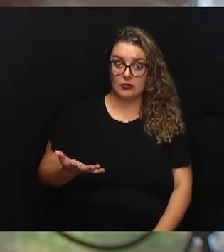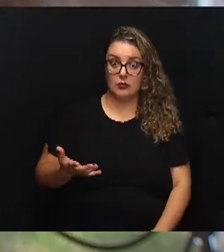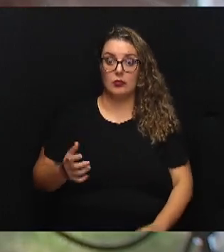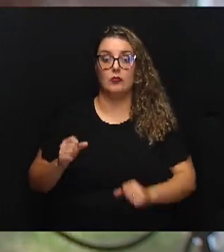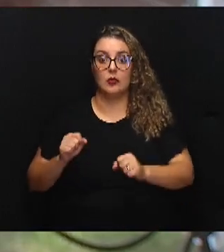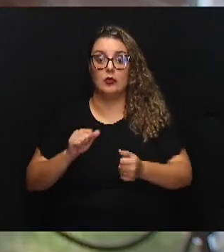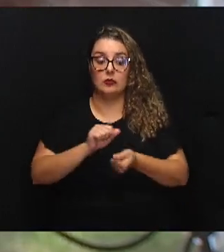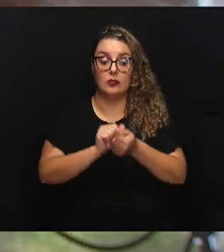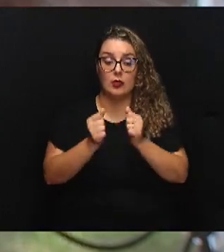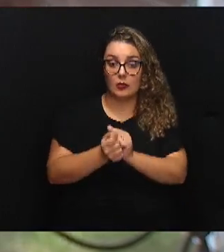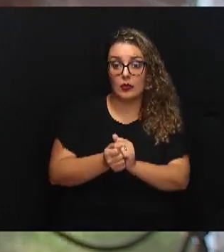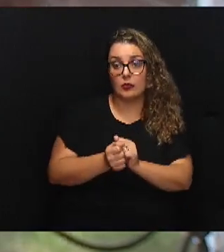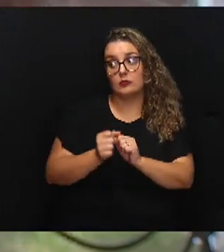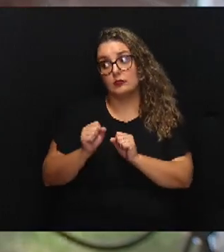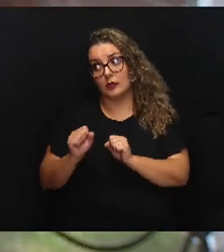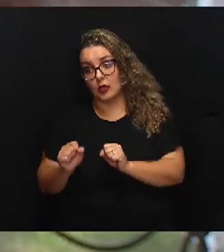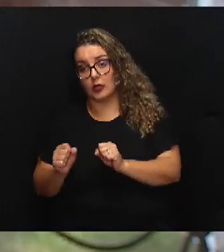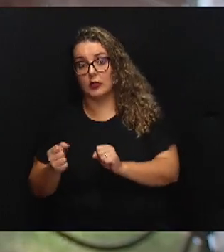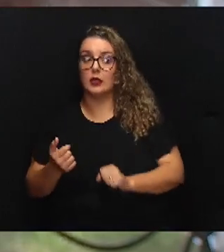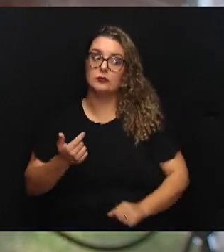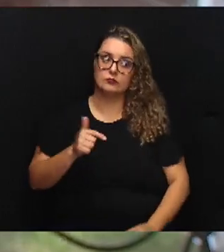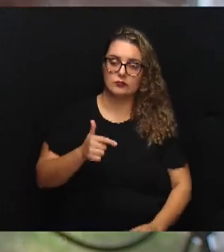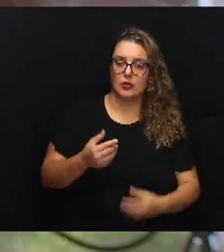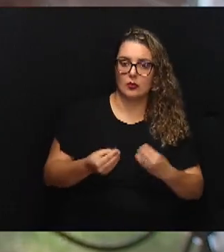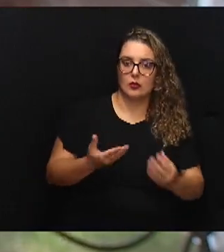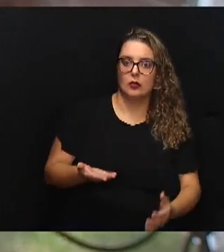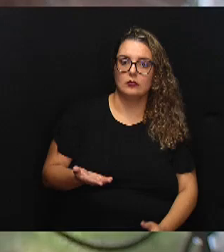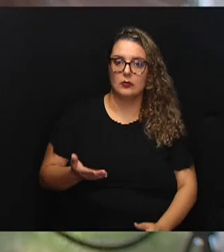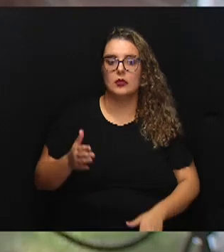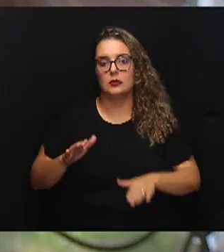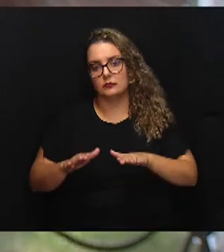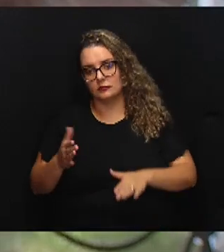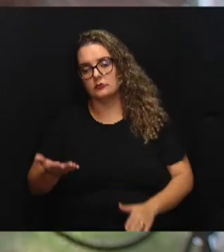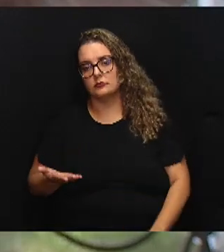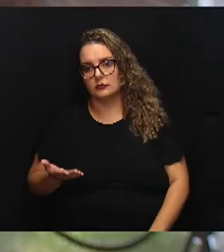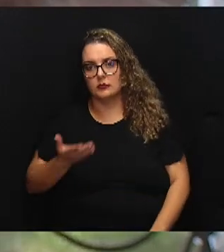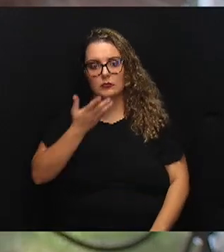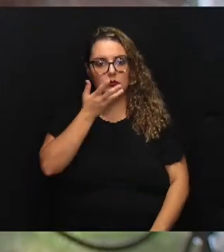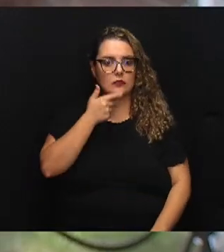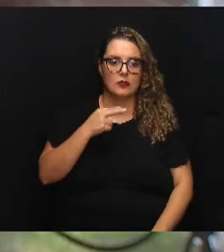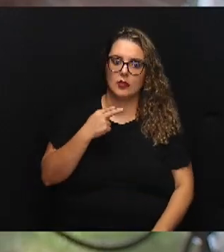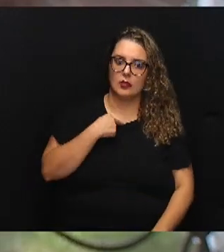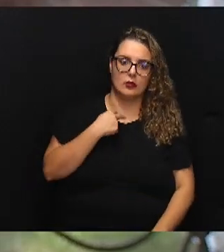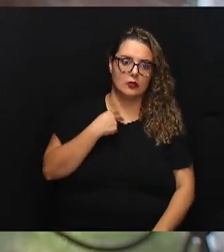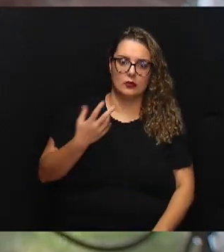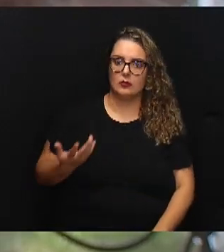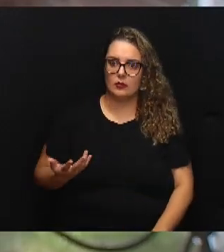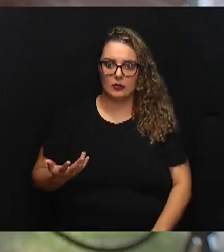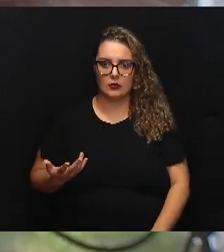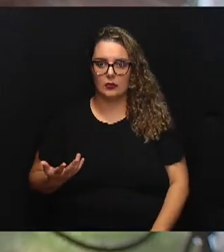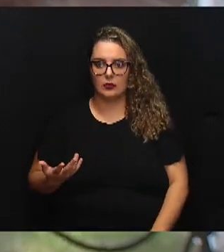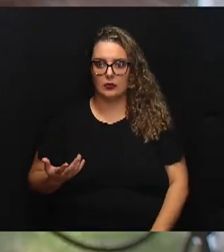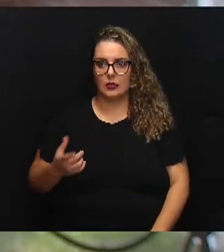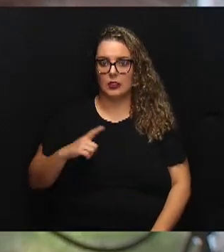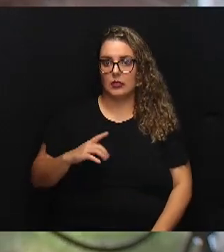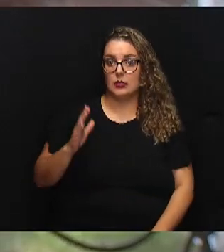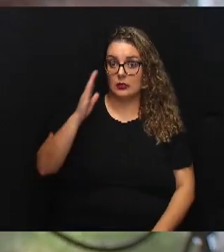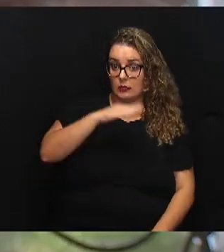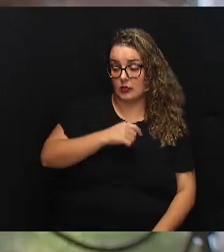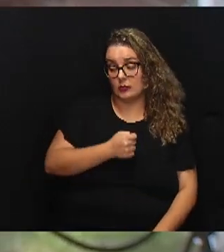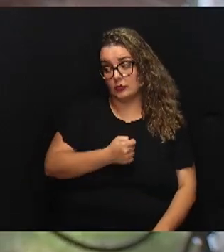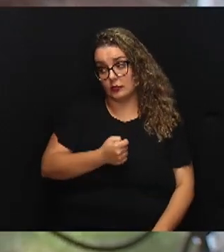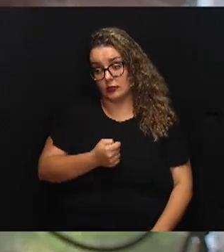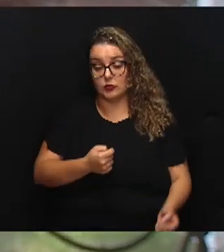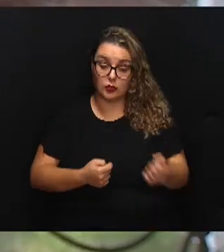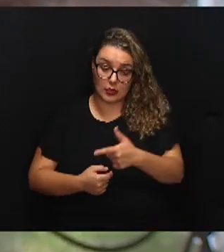fazer uma adaptação? Dá, não dá. E, às vezes, realmente, a criança não vai poder, às vezes, mais ter malefícios do que benefícios. Então,